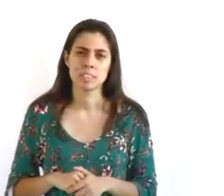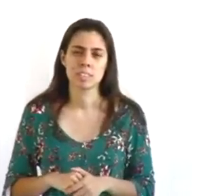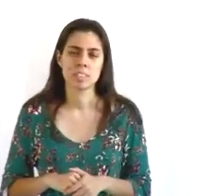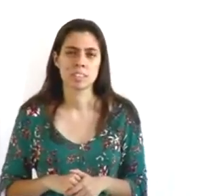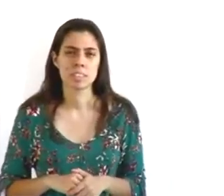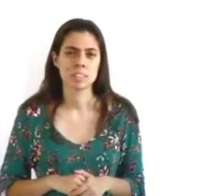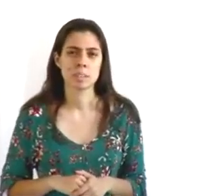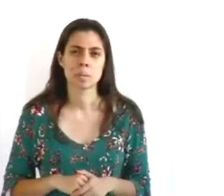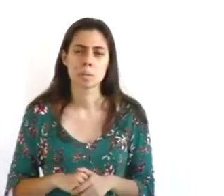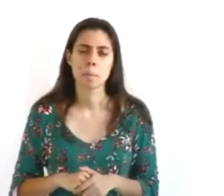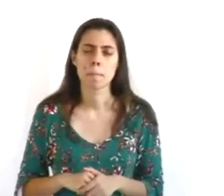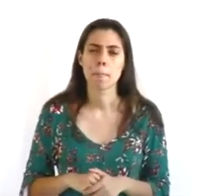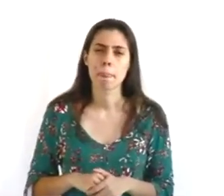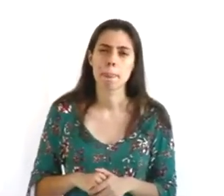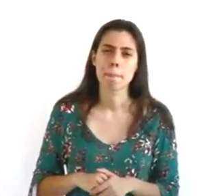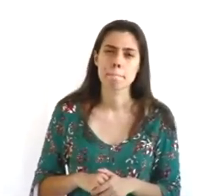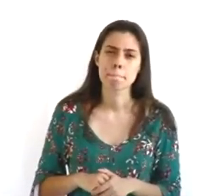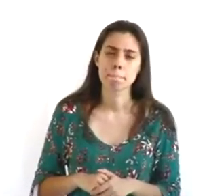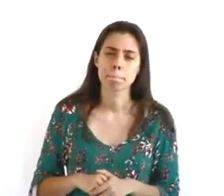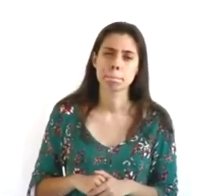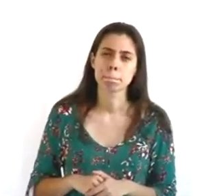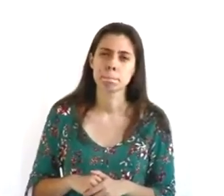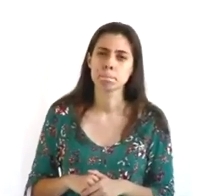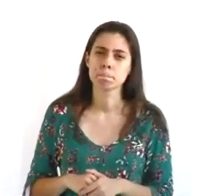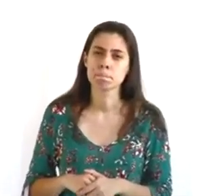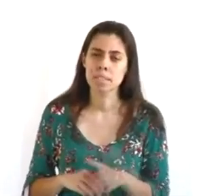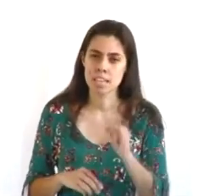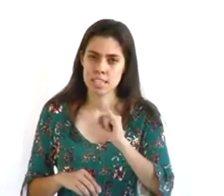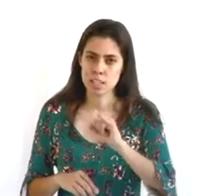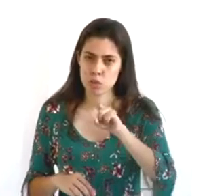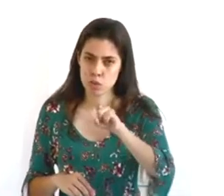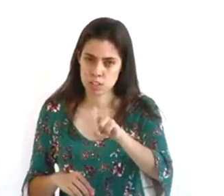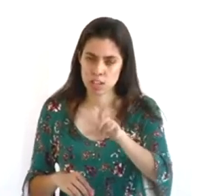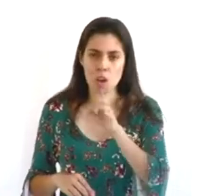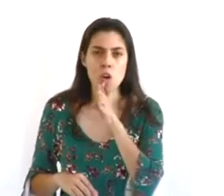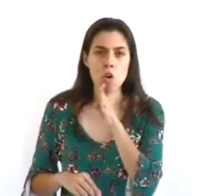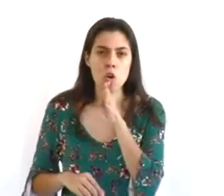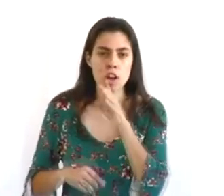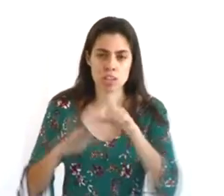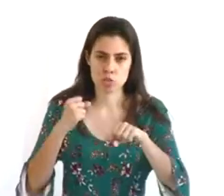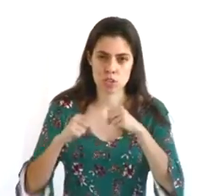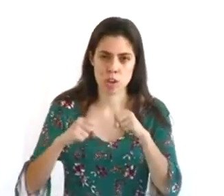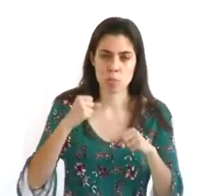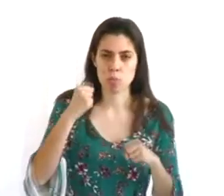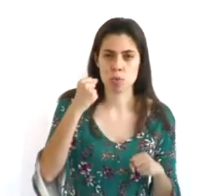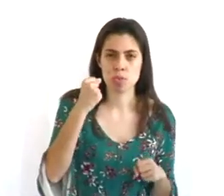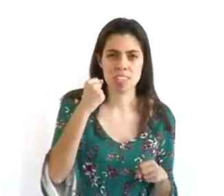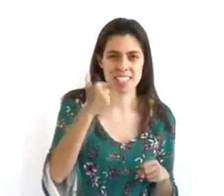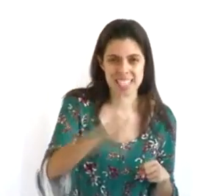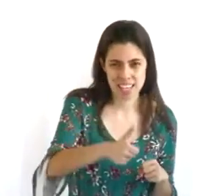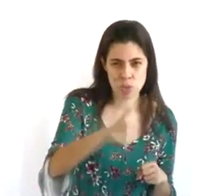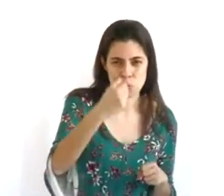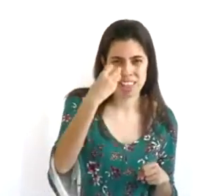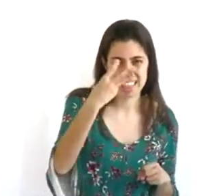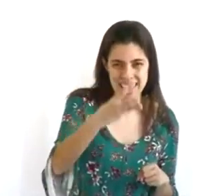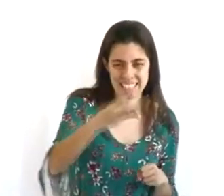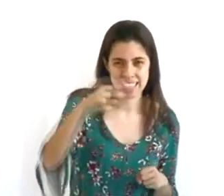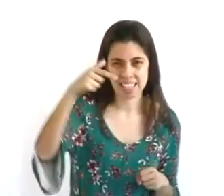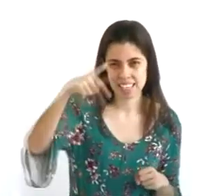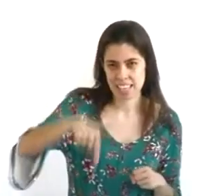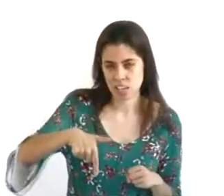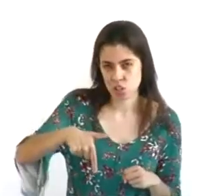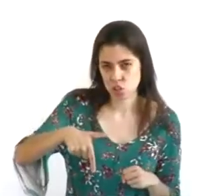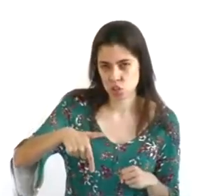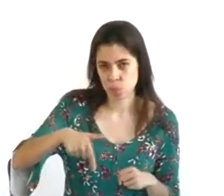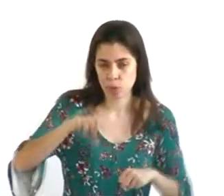do abatimento aqui, e se você conhece o Salmo 137, que já vem na sequência, mostra o momento em que o povo estava lá,